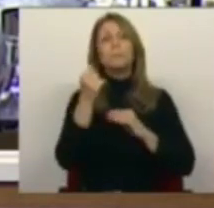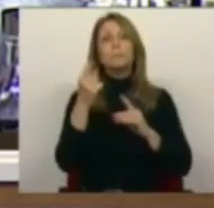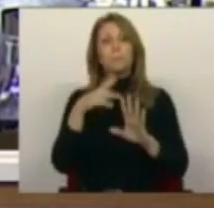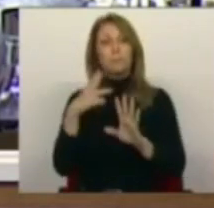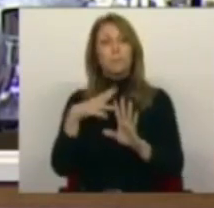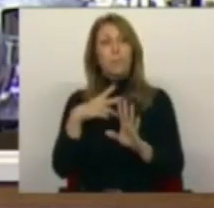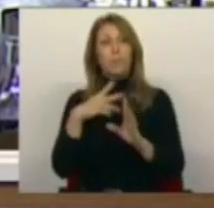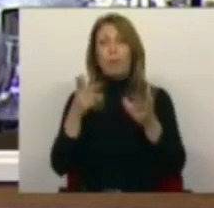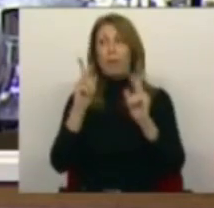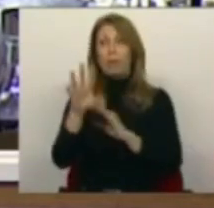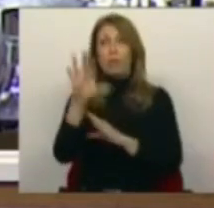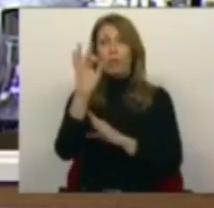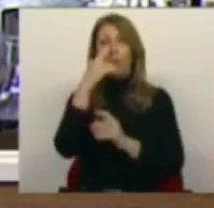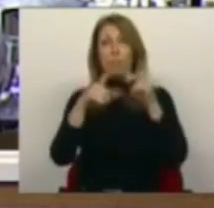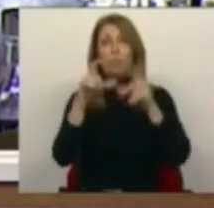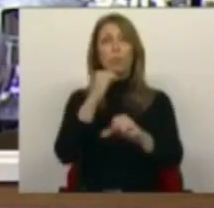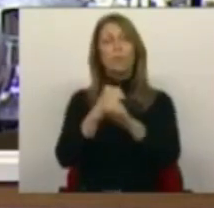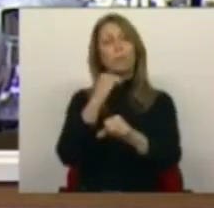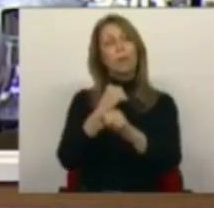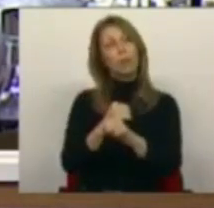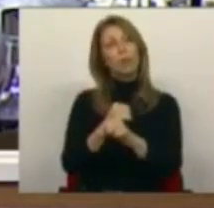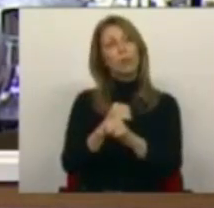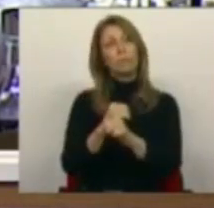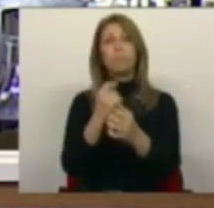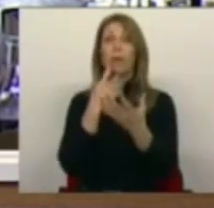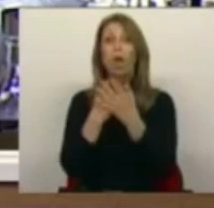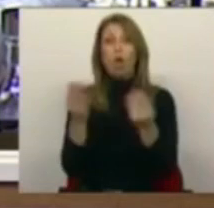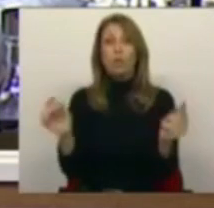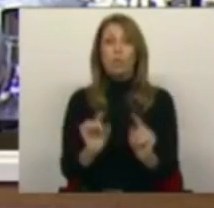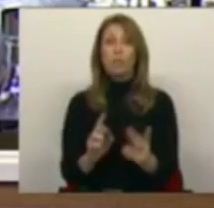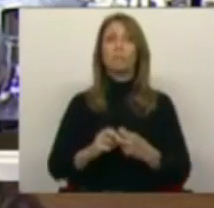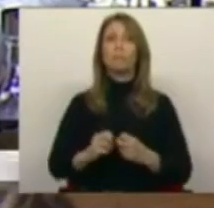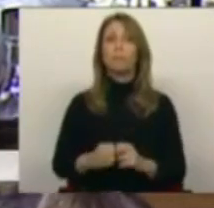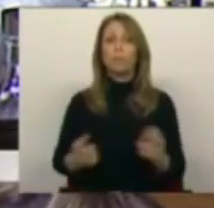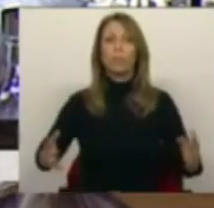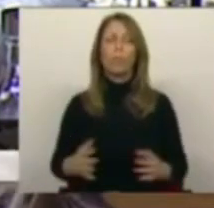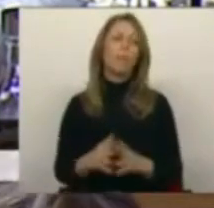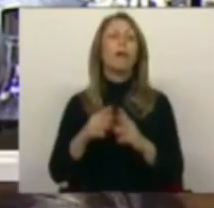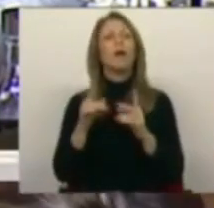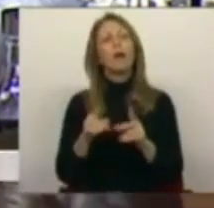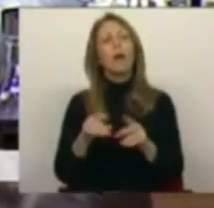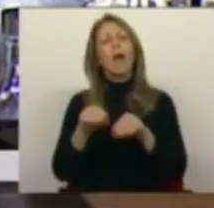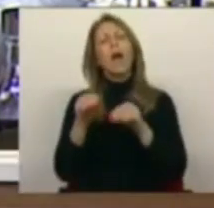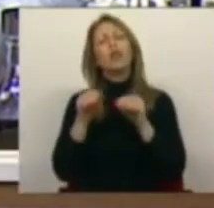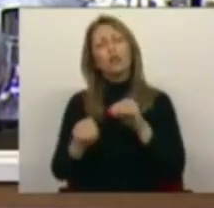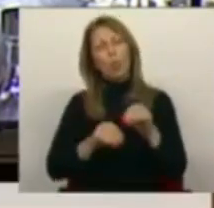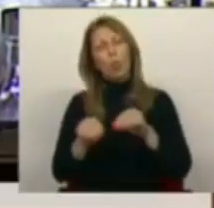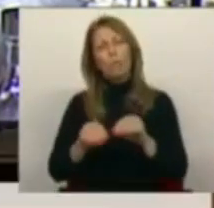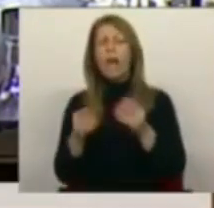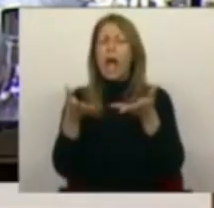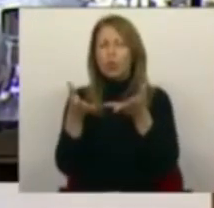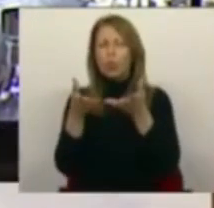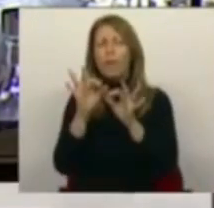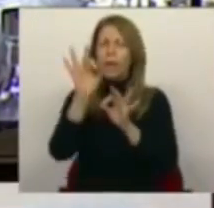de livre escolha dos trabalhadores, para poder chegar a este desiderato? E aqui, uma pequena dica de ajuda a este jogo, só uma